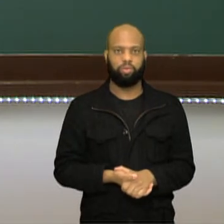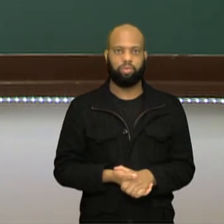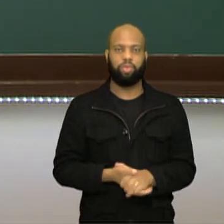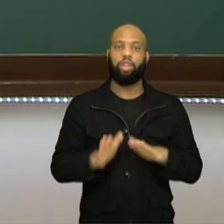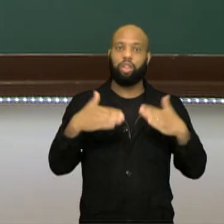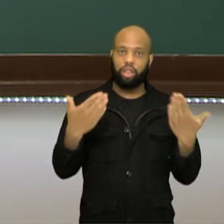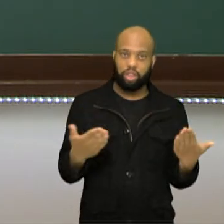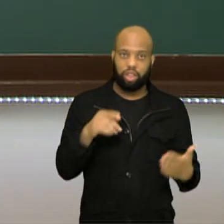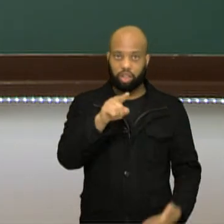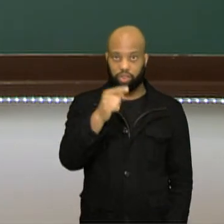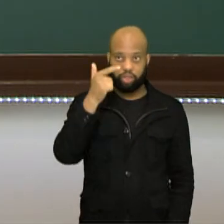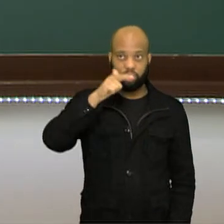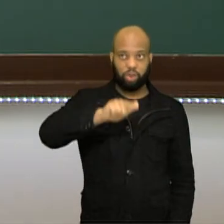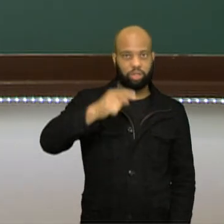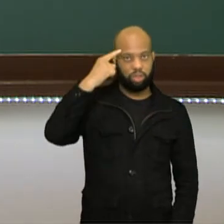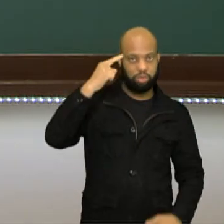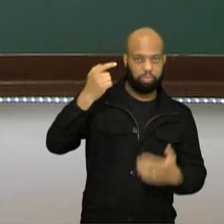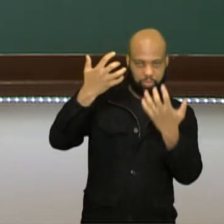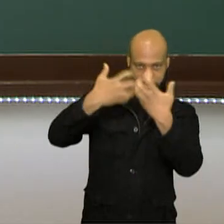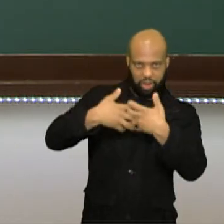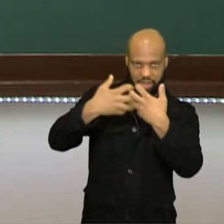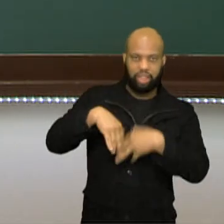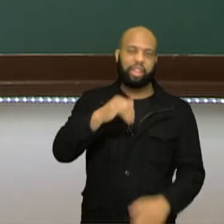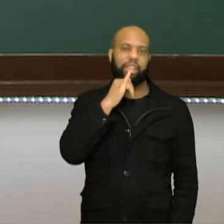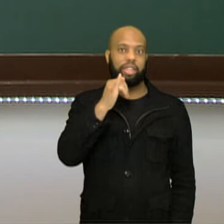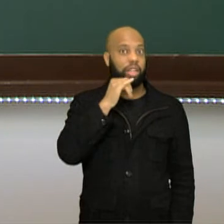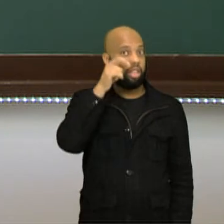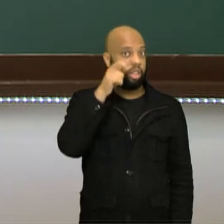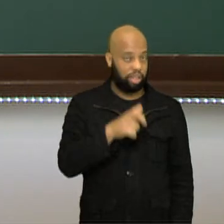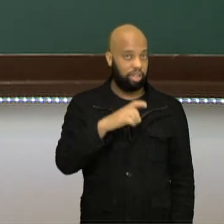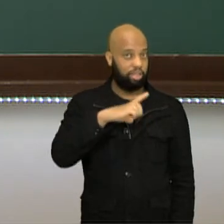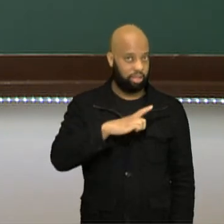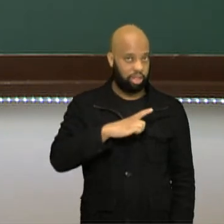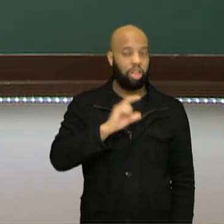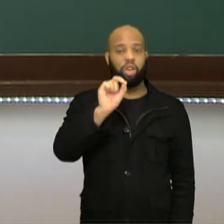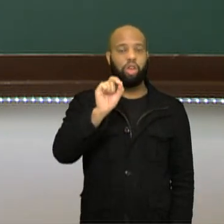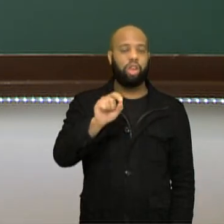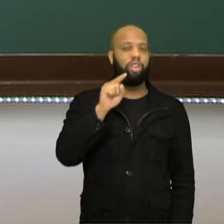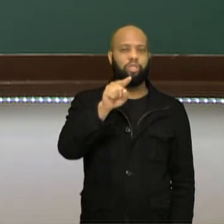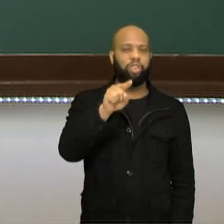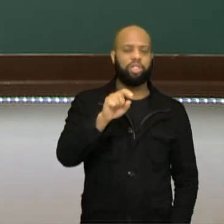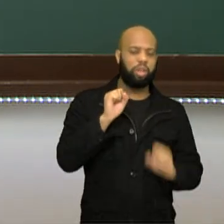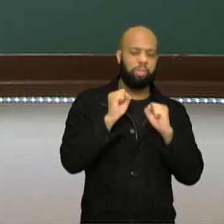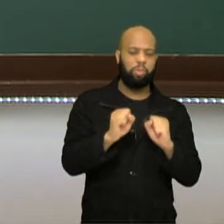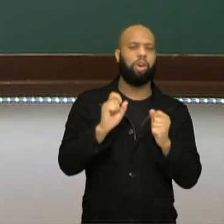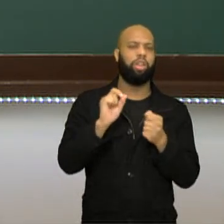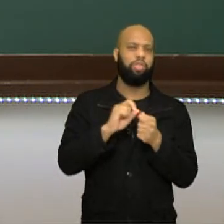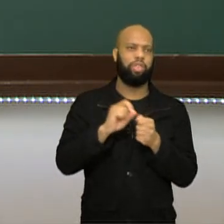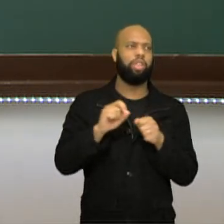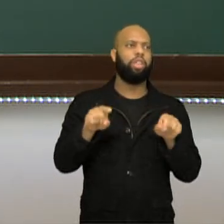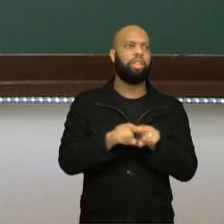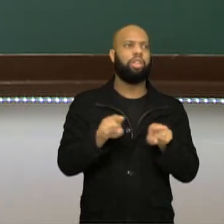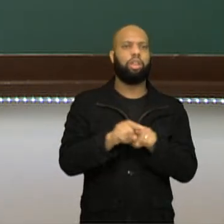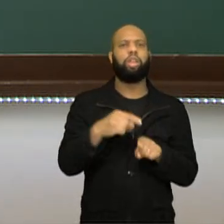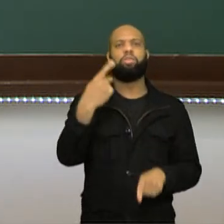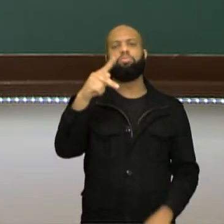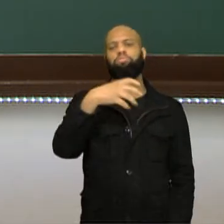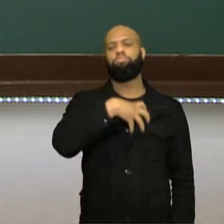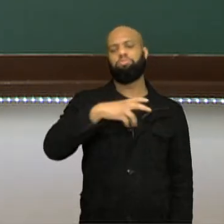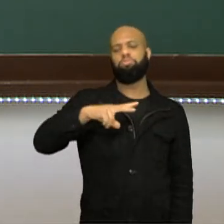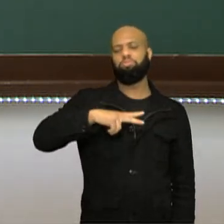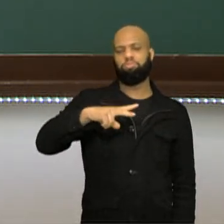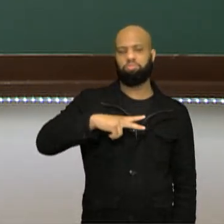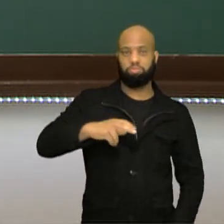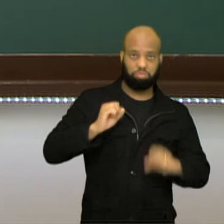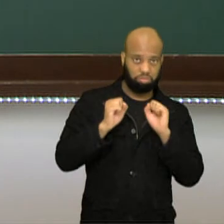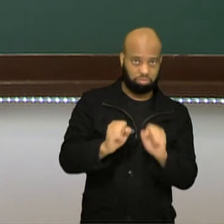E aí, conseguiram pensar exemplos interessantes, então, do que você pode fazer aí na sua individualidade, no seu